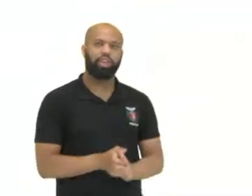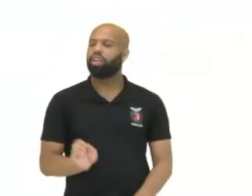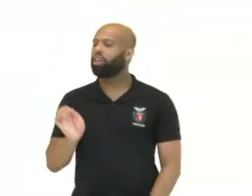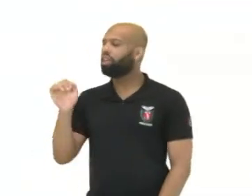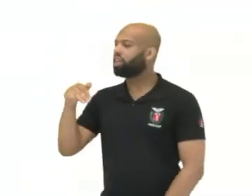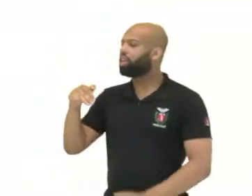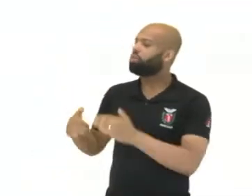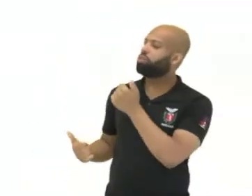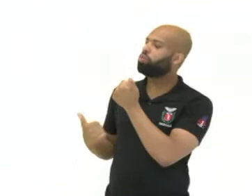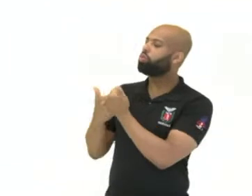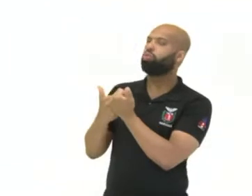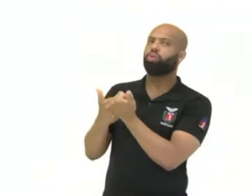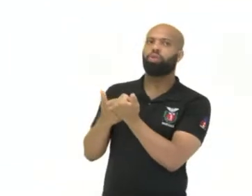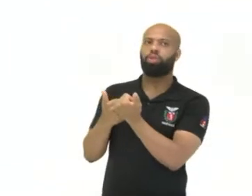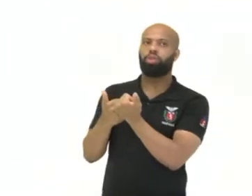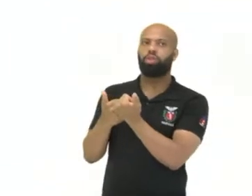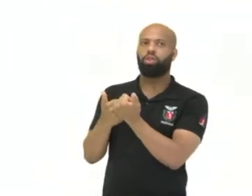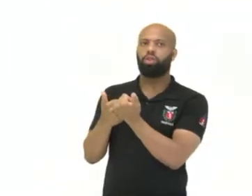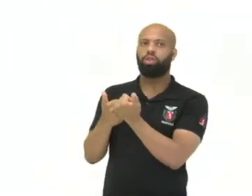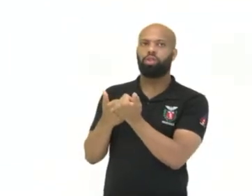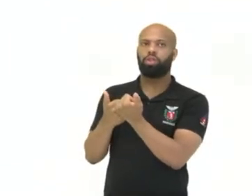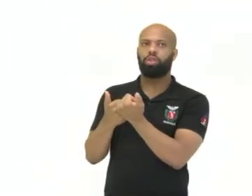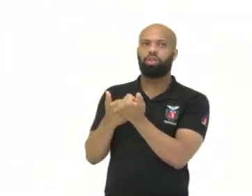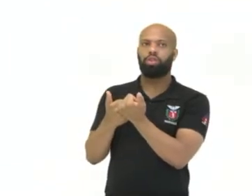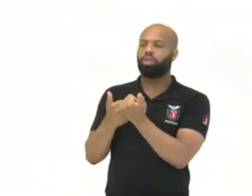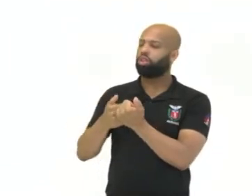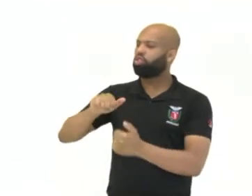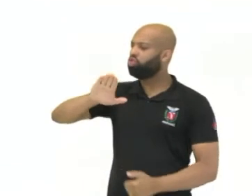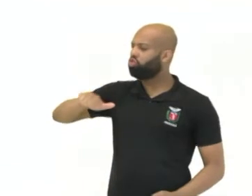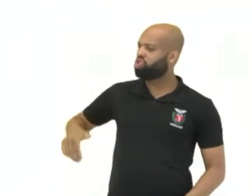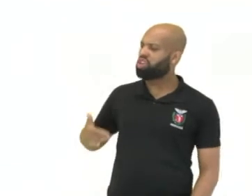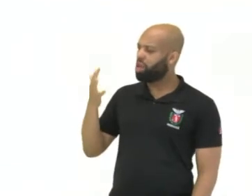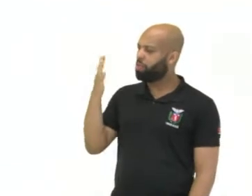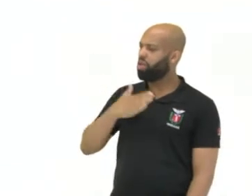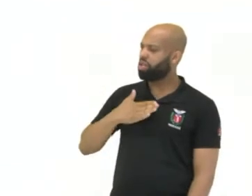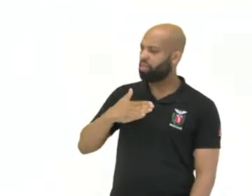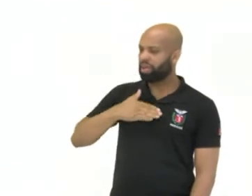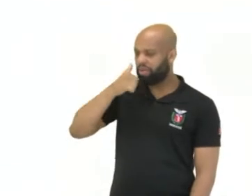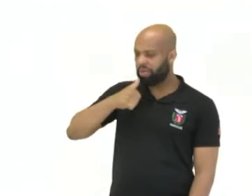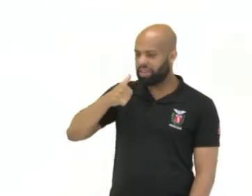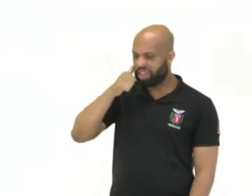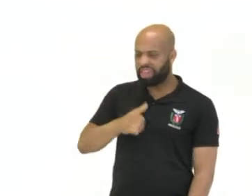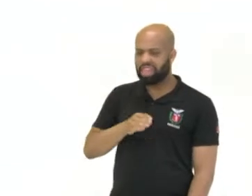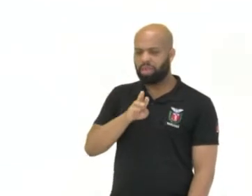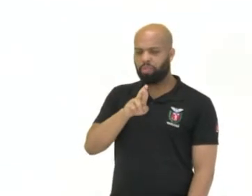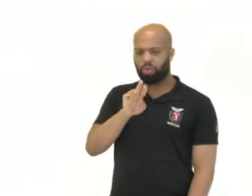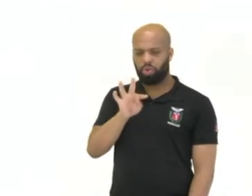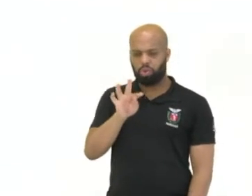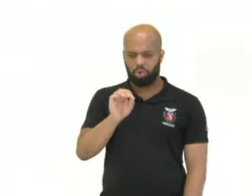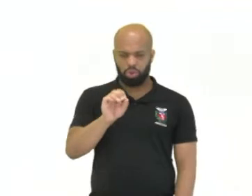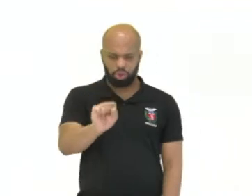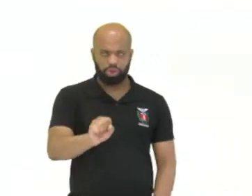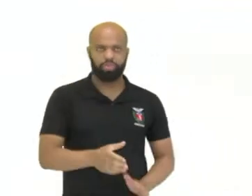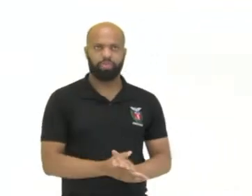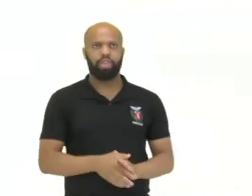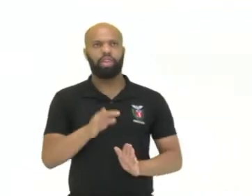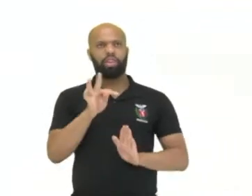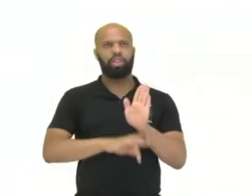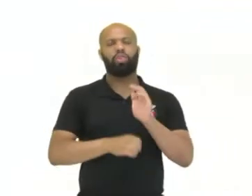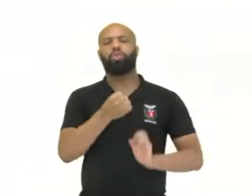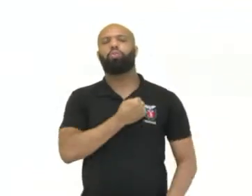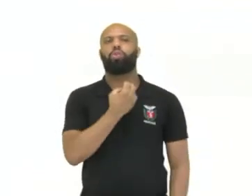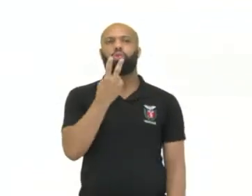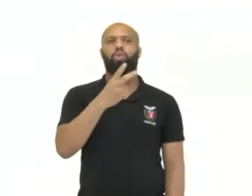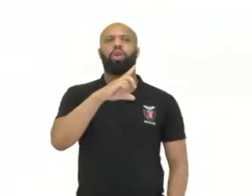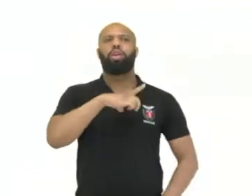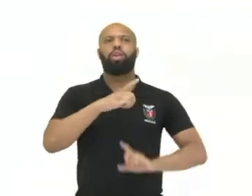lugar? Tire as mãos da minha garota, Brutus. Texto 2. O cirurgião plástico